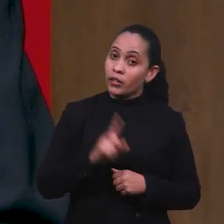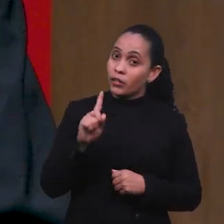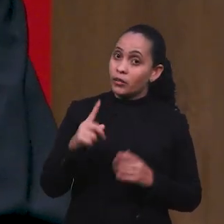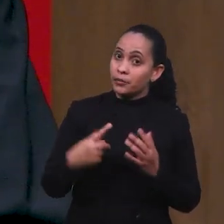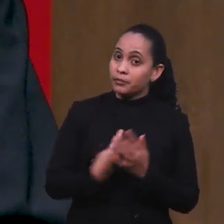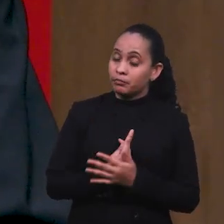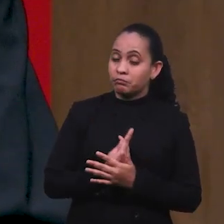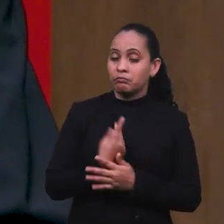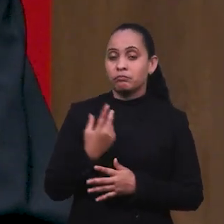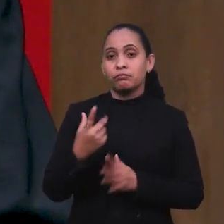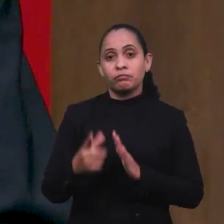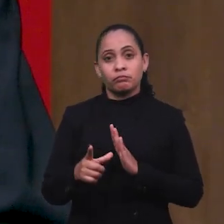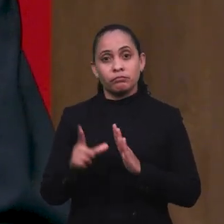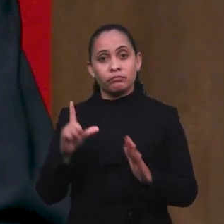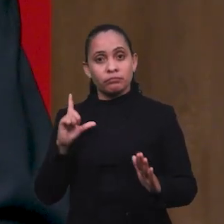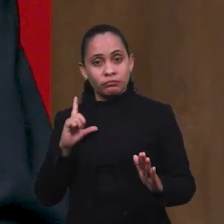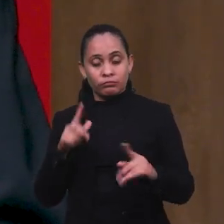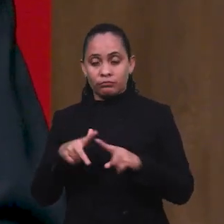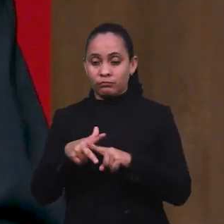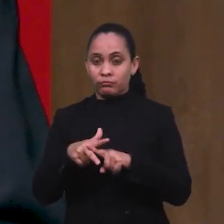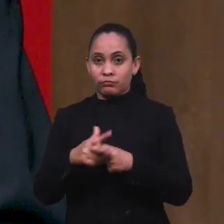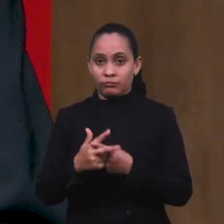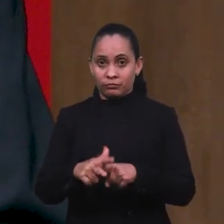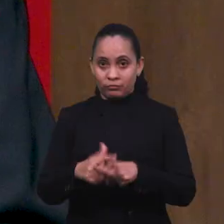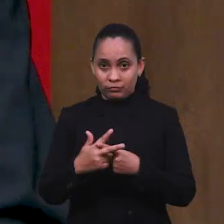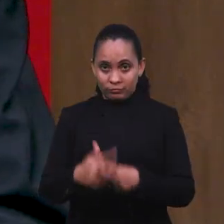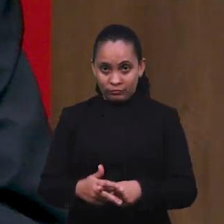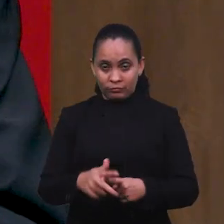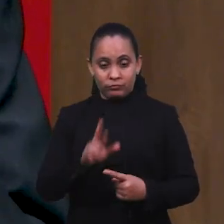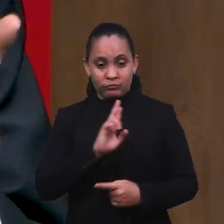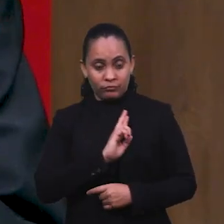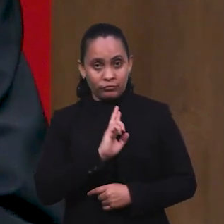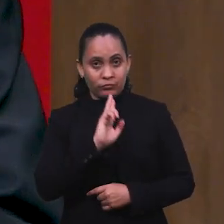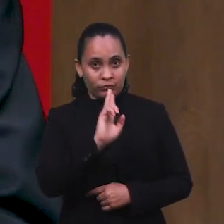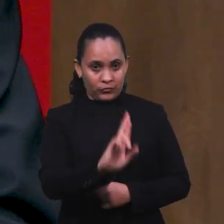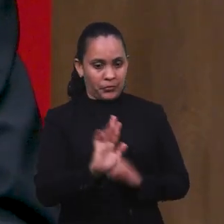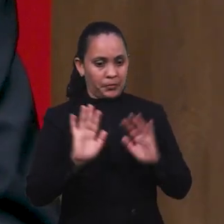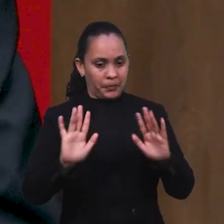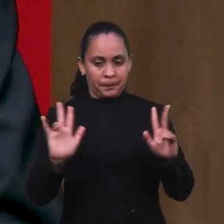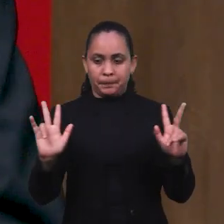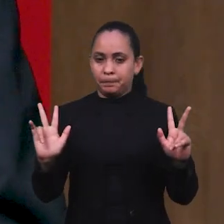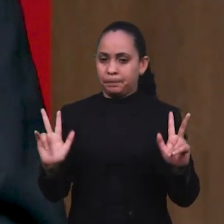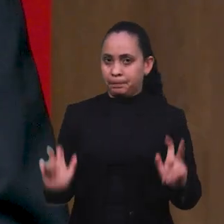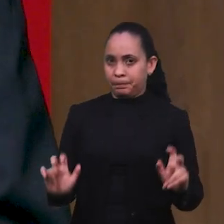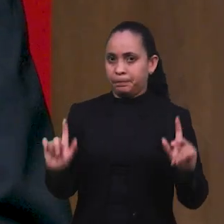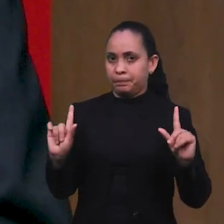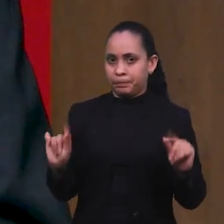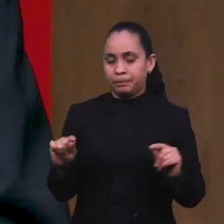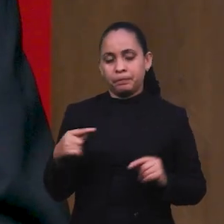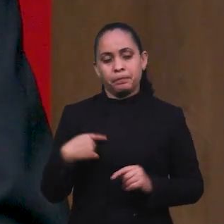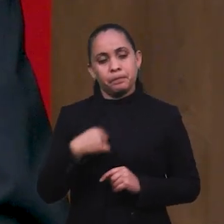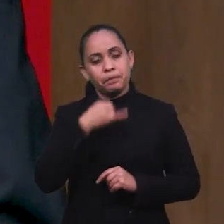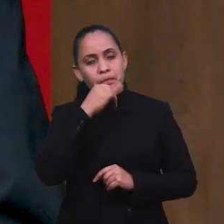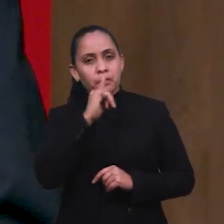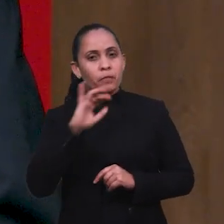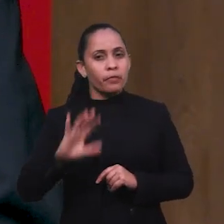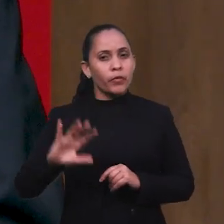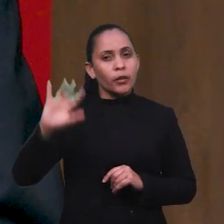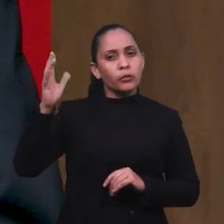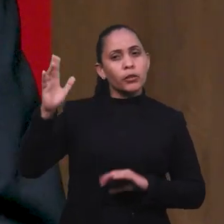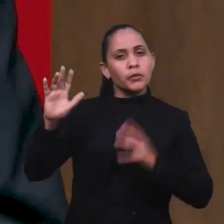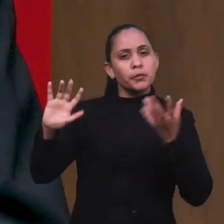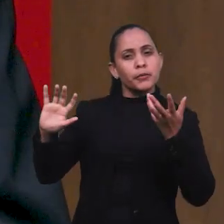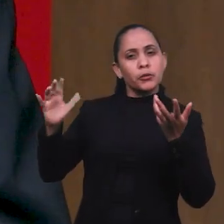da reforma. Mas nós vamos abrir um parênteses, ou uma lacuna, para falar de alguns eventos